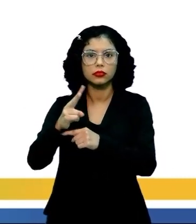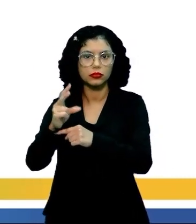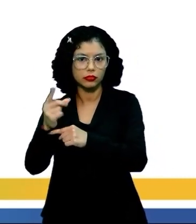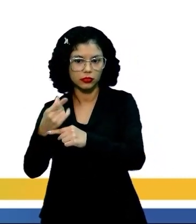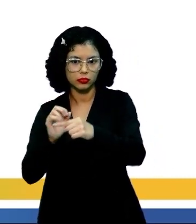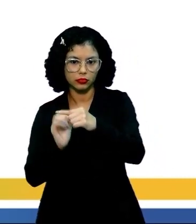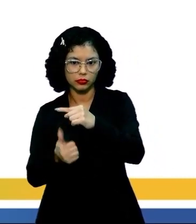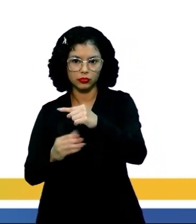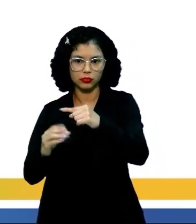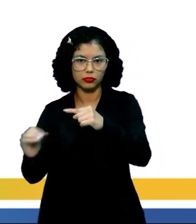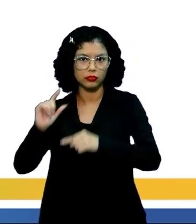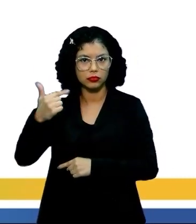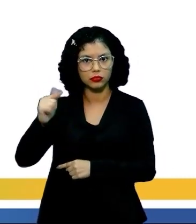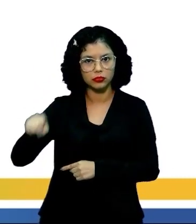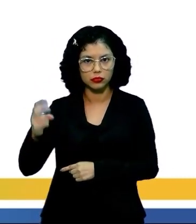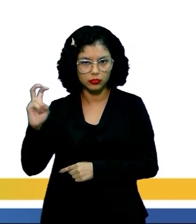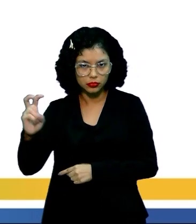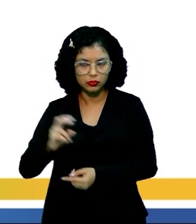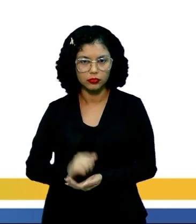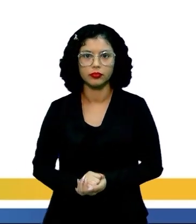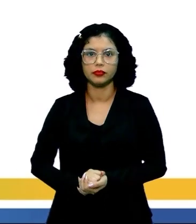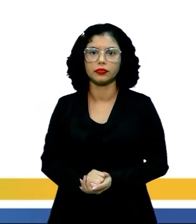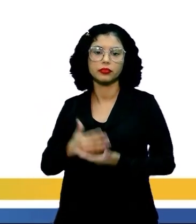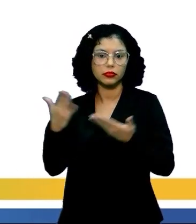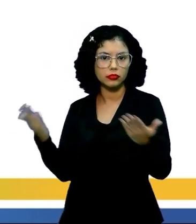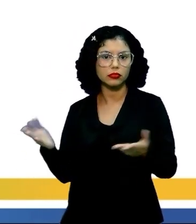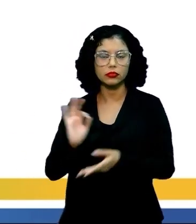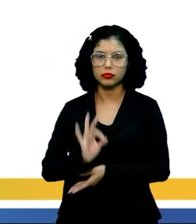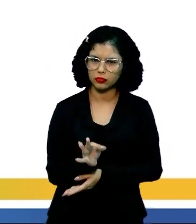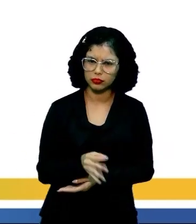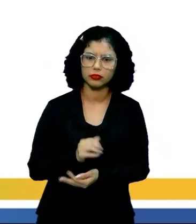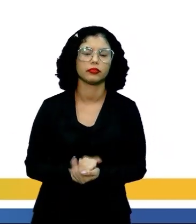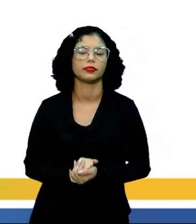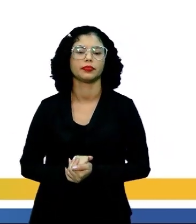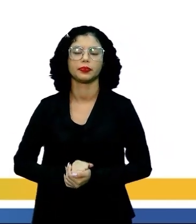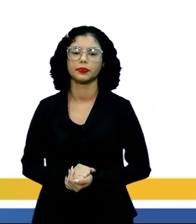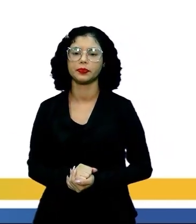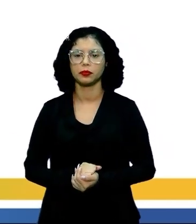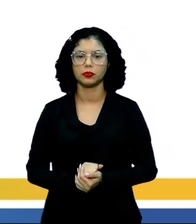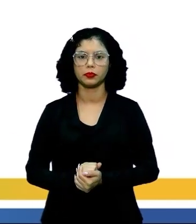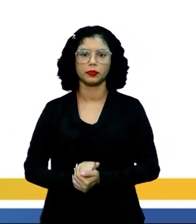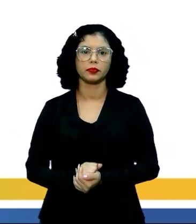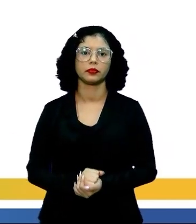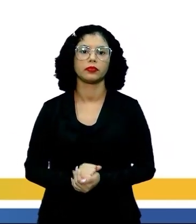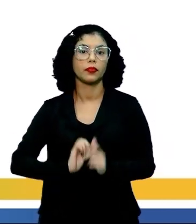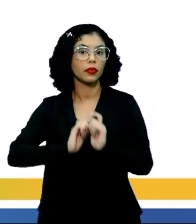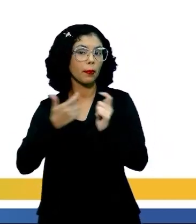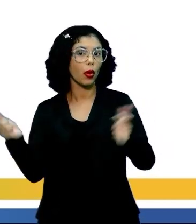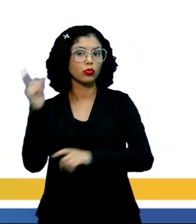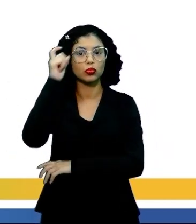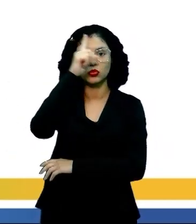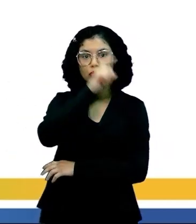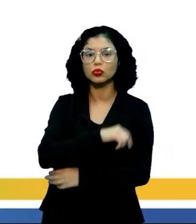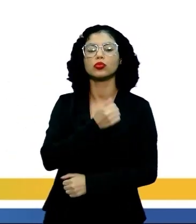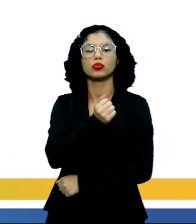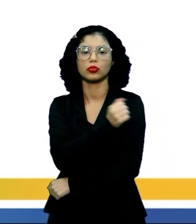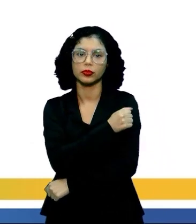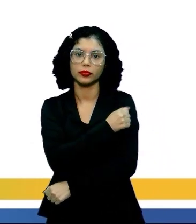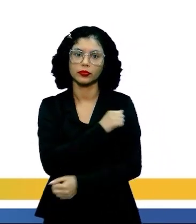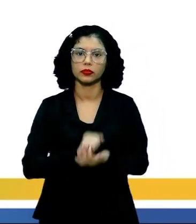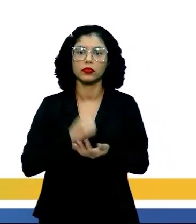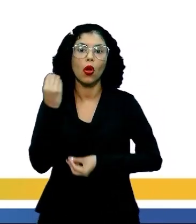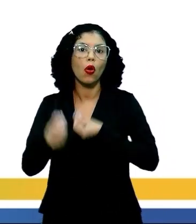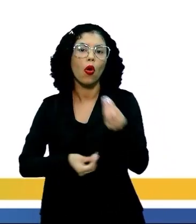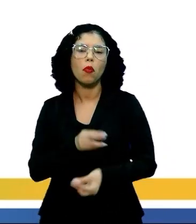250% a mesma coisa, certinho? Então, você vai ter noção disso. A maior dificuldade dos alunos,